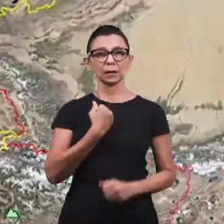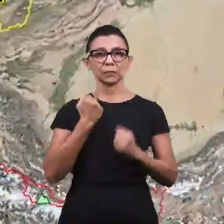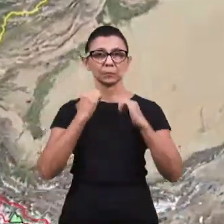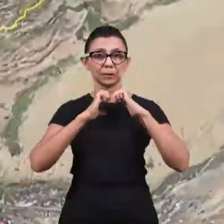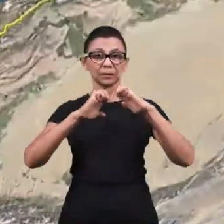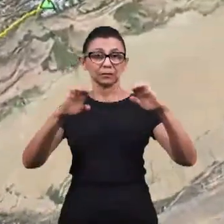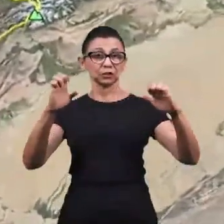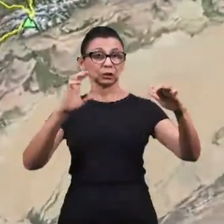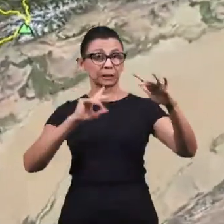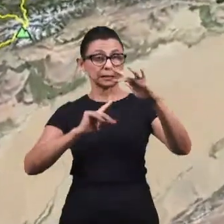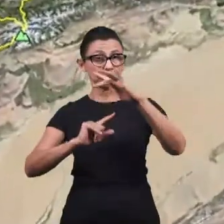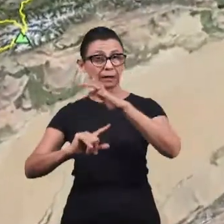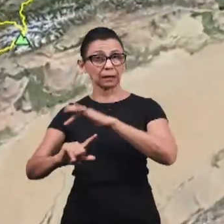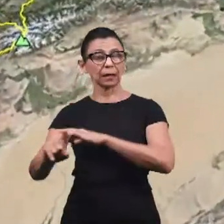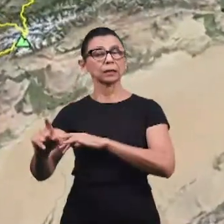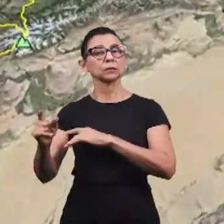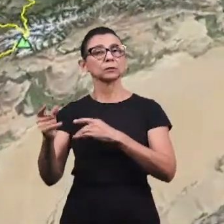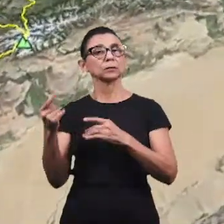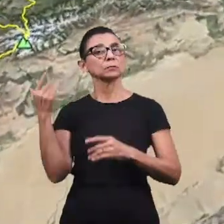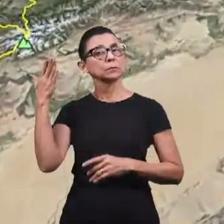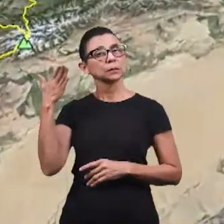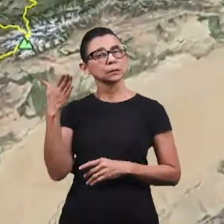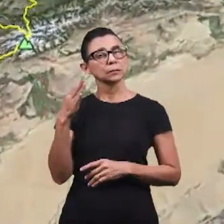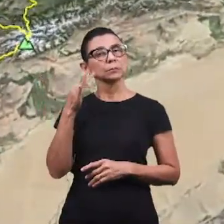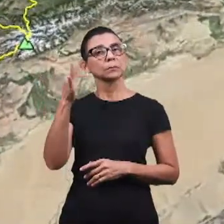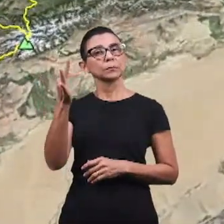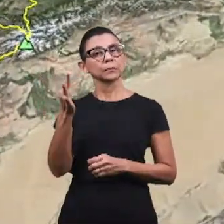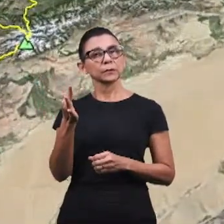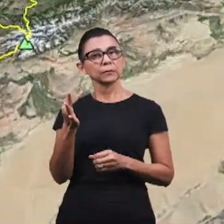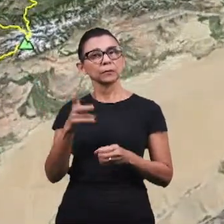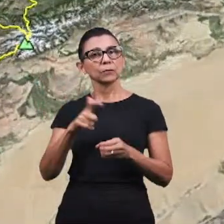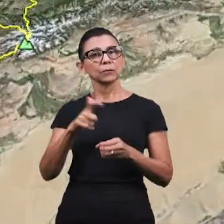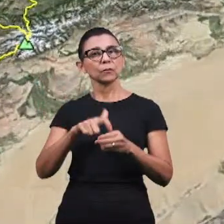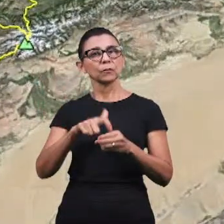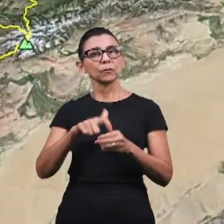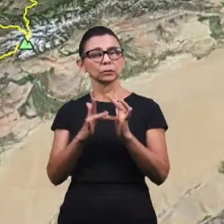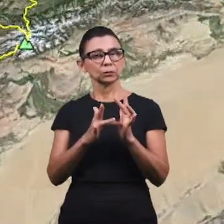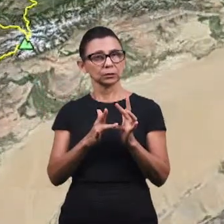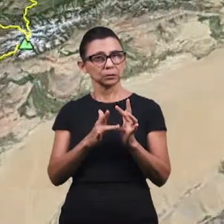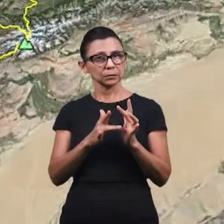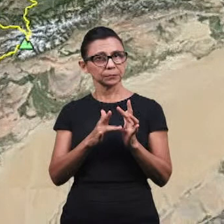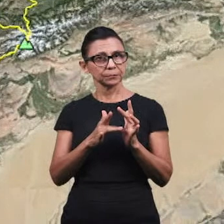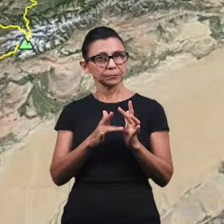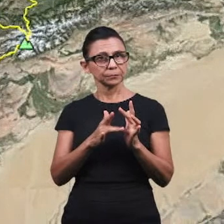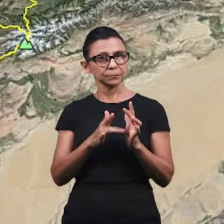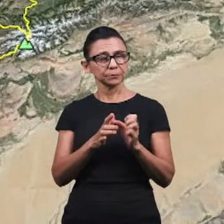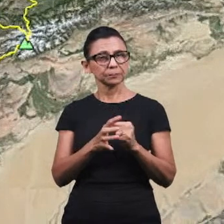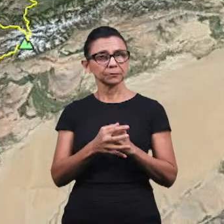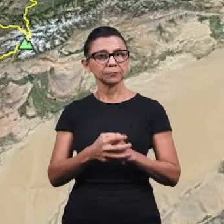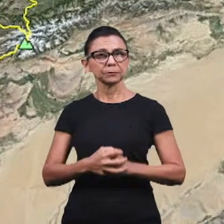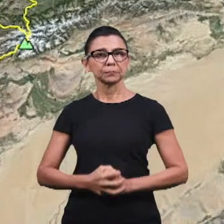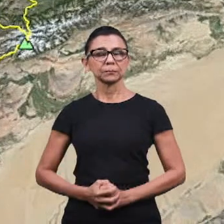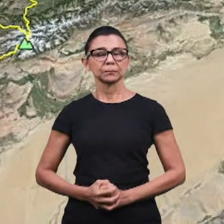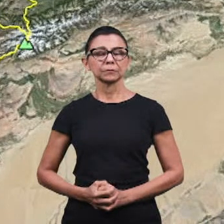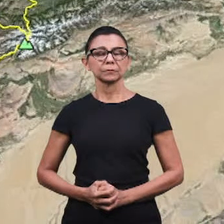alcançadas pelo Evangelho eterno e pela mensagem da breve volta do Senhor Jesus.